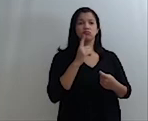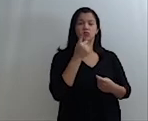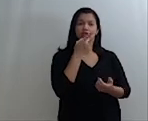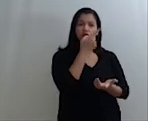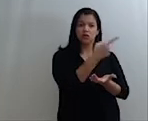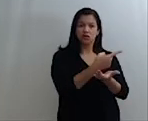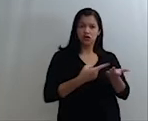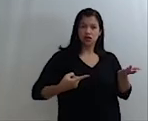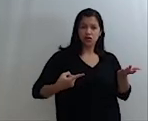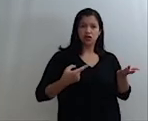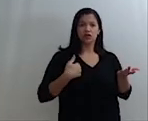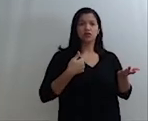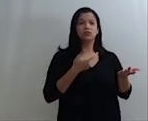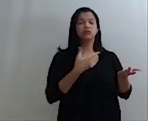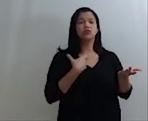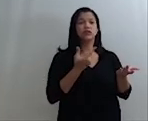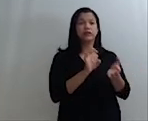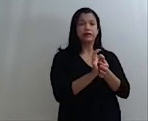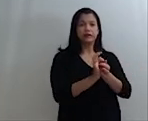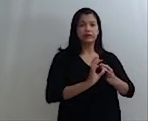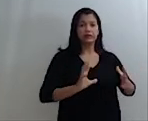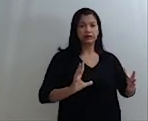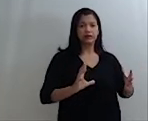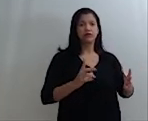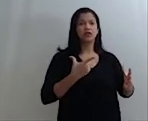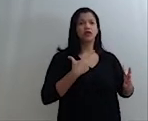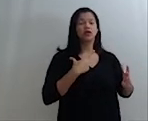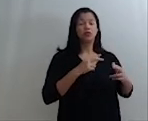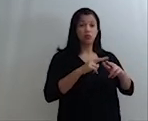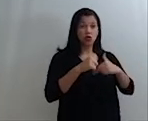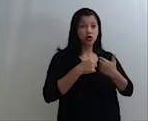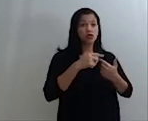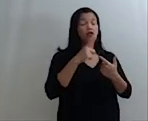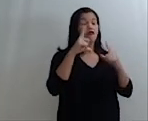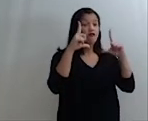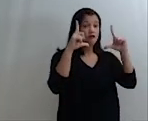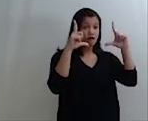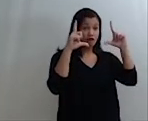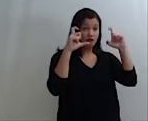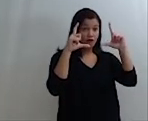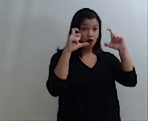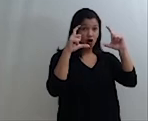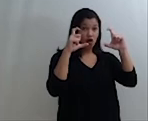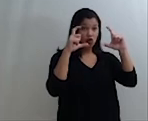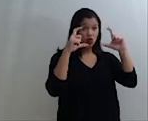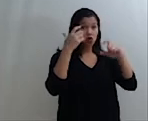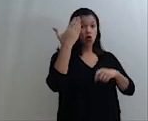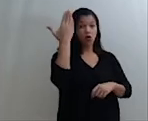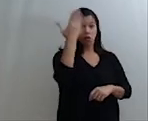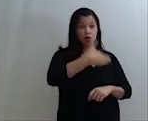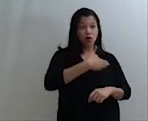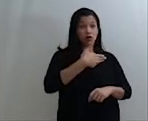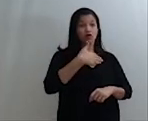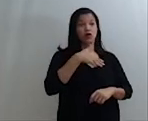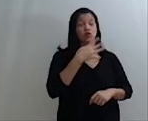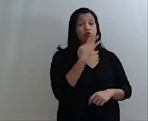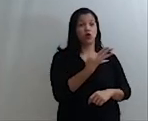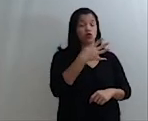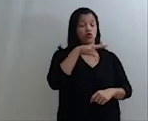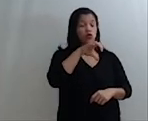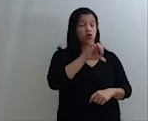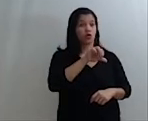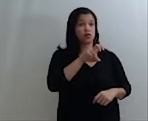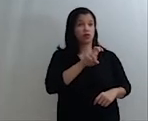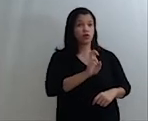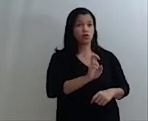condenação baseada exclusivamente em reconhecimento fotográfico e no HC 488 495 da eh de relatoria da Ministra